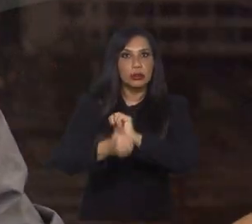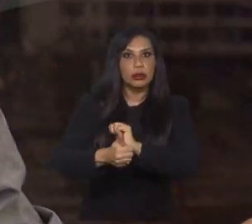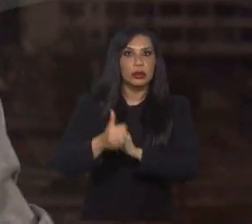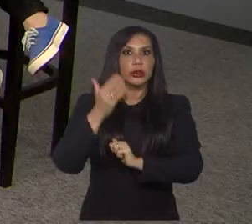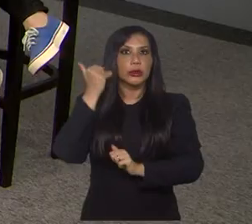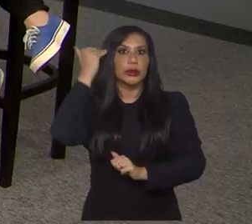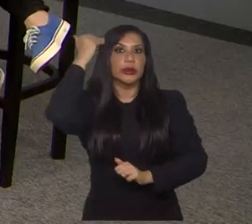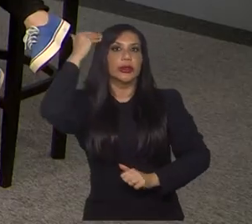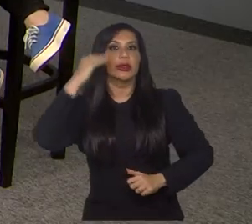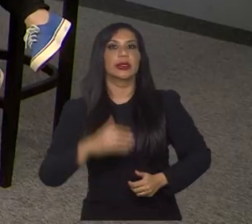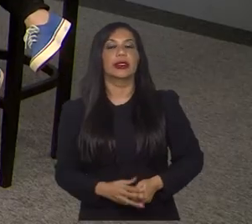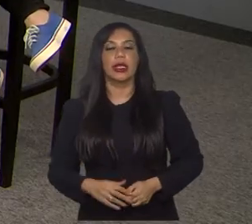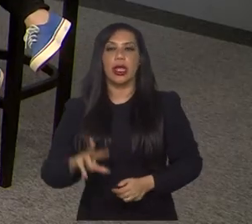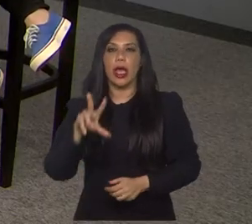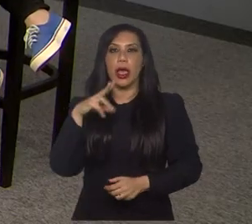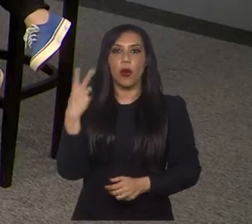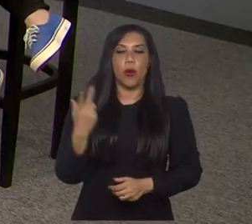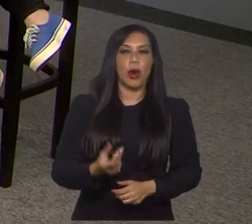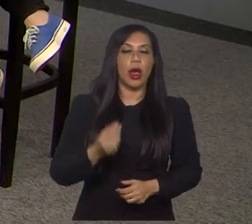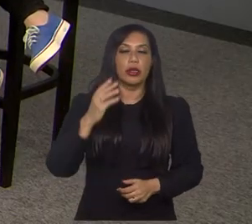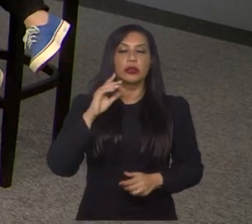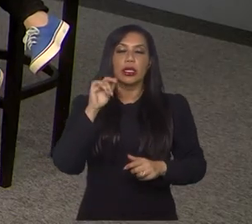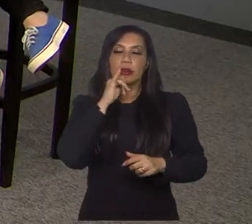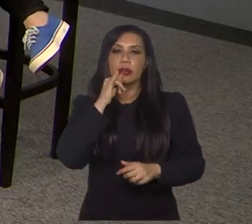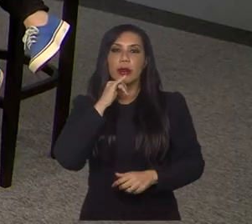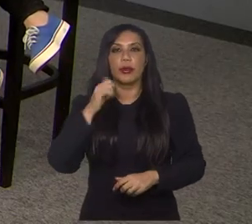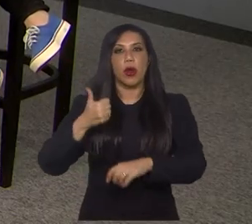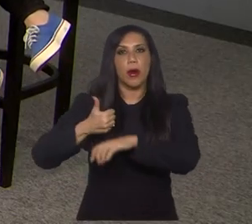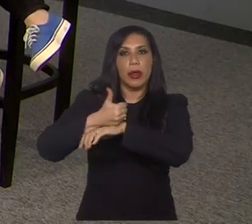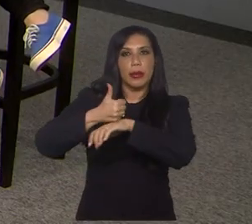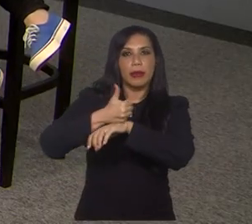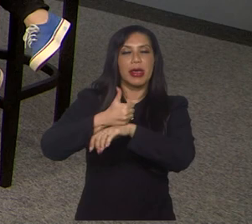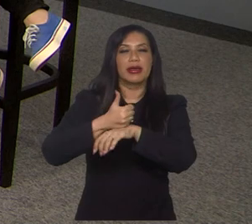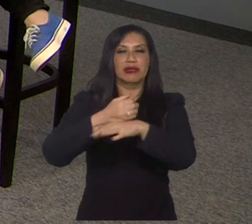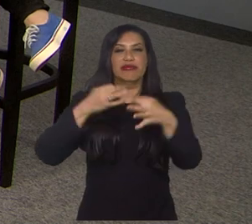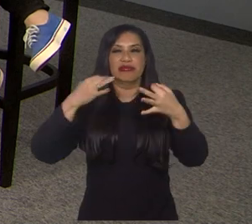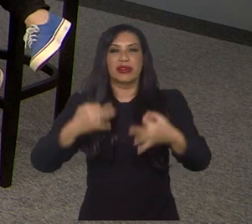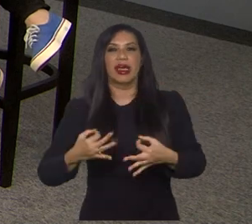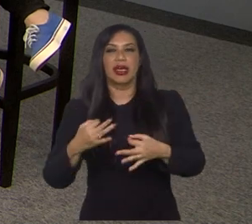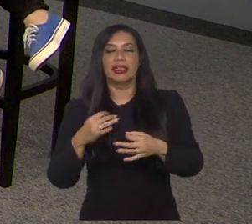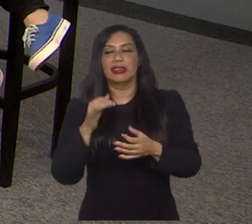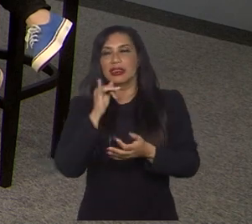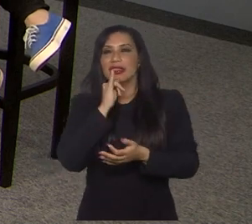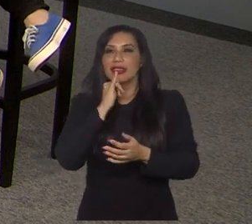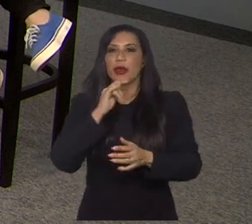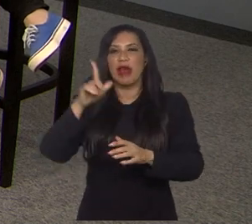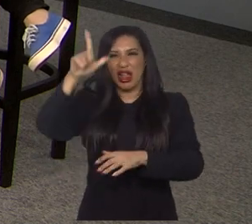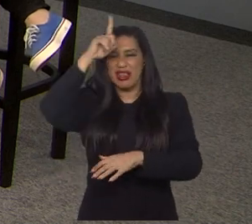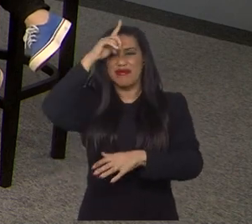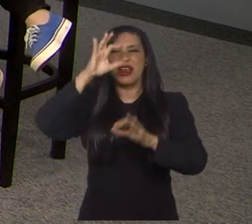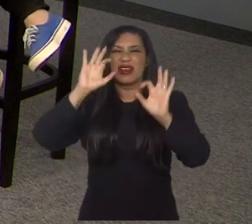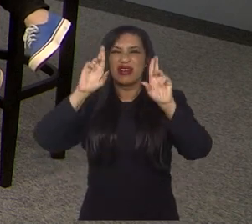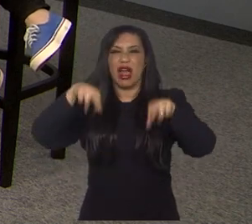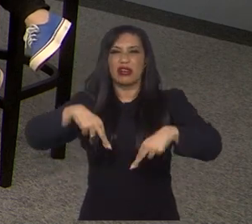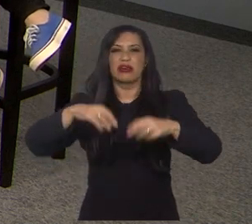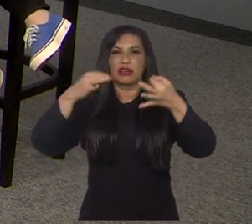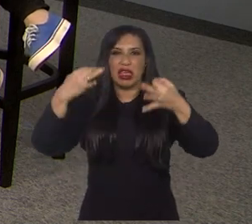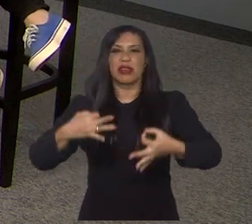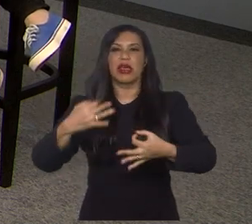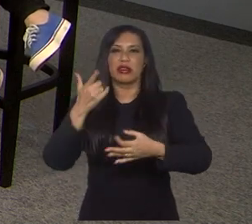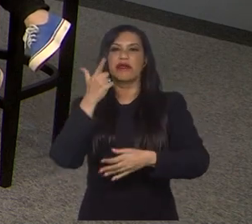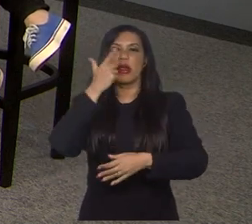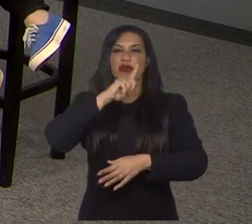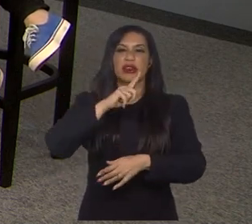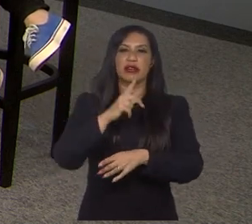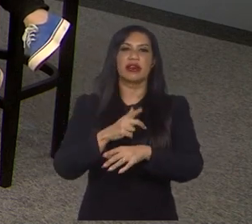nome. Eu acho que o primeiro lugar está muito bem definido. É muito difícil a gente sair da Alemanha, como já abordamos